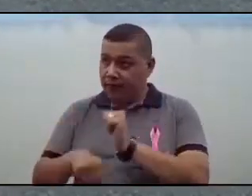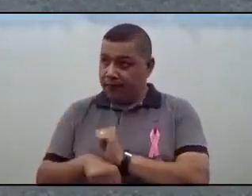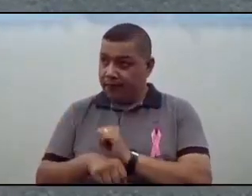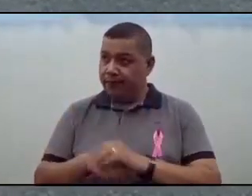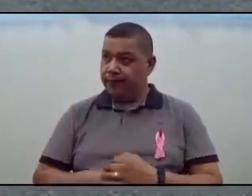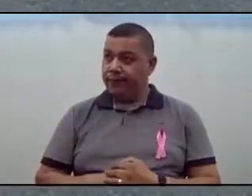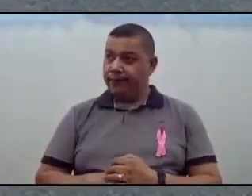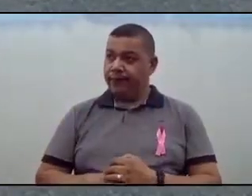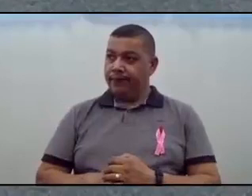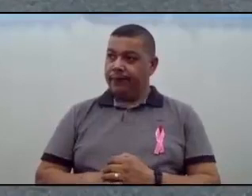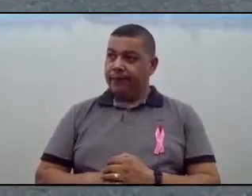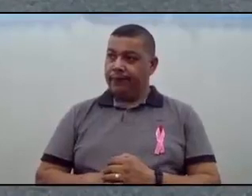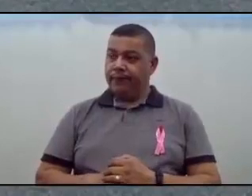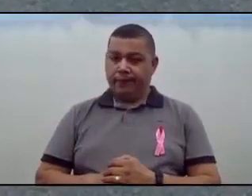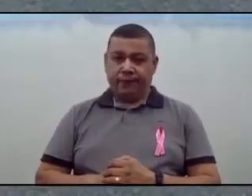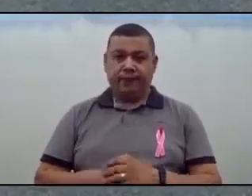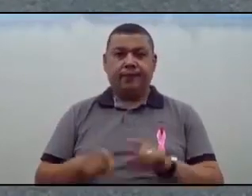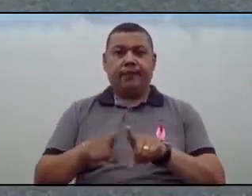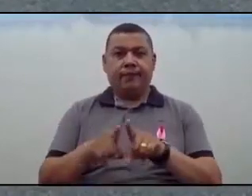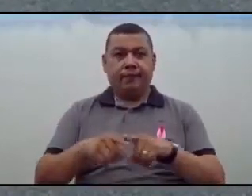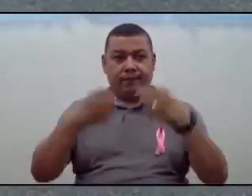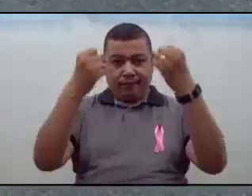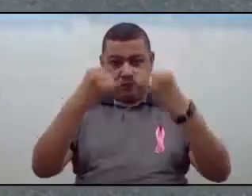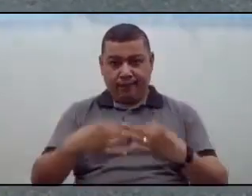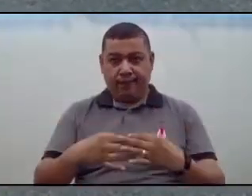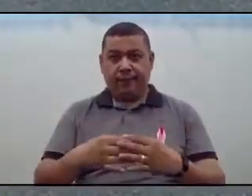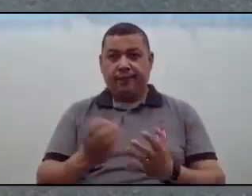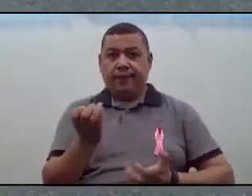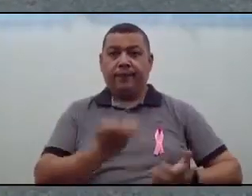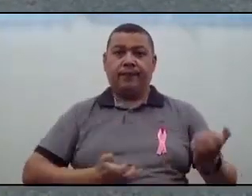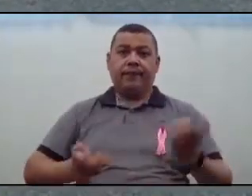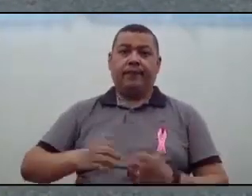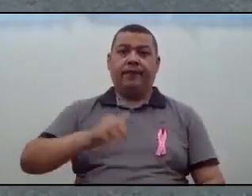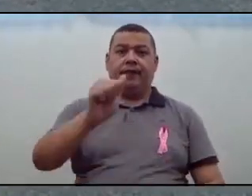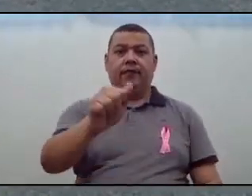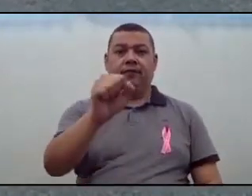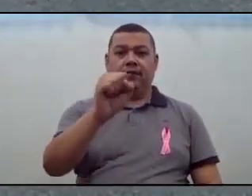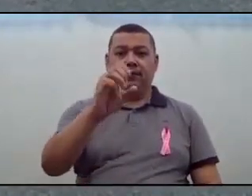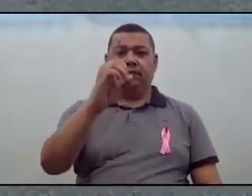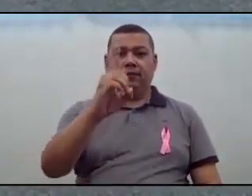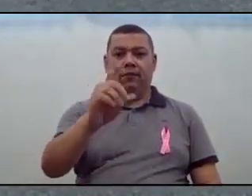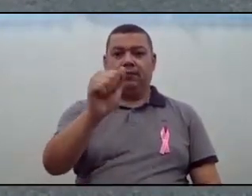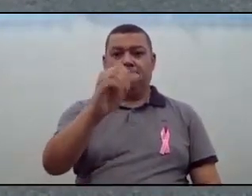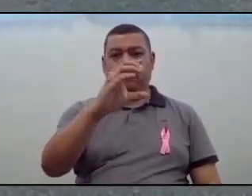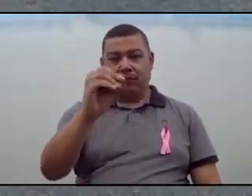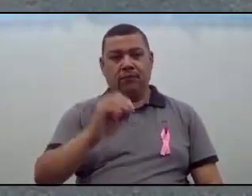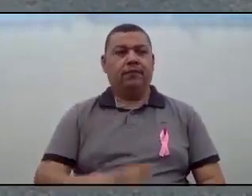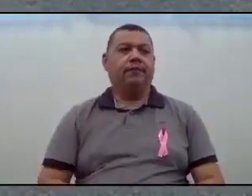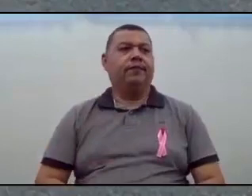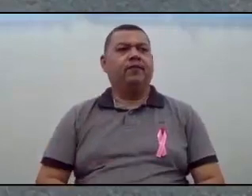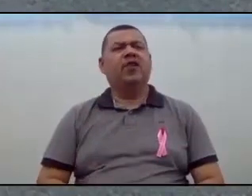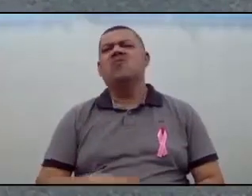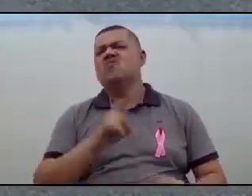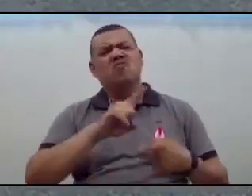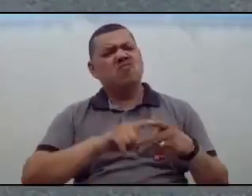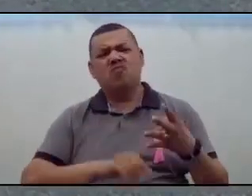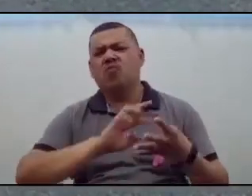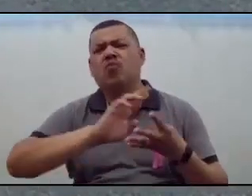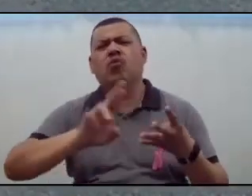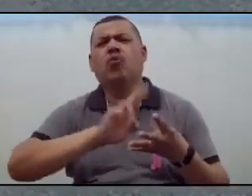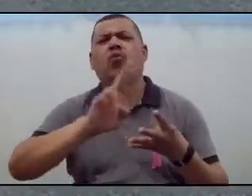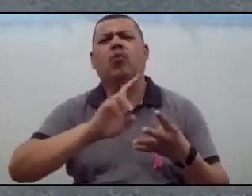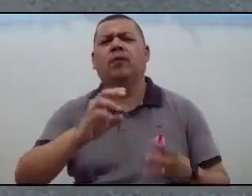voluntários e servidores da ASDACO, a Cidinha, o Aparecido e tantos outros